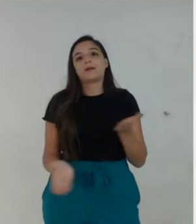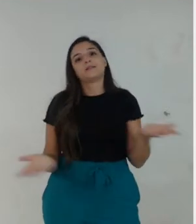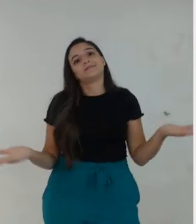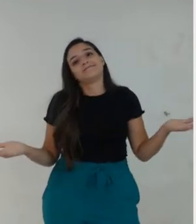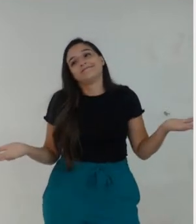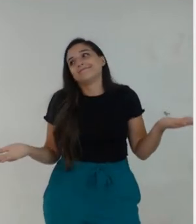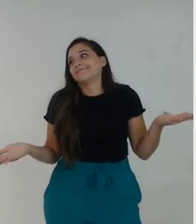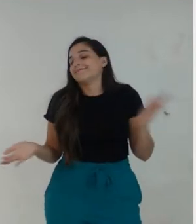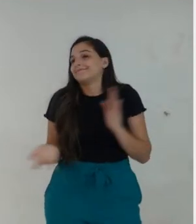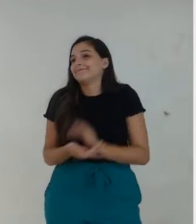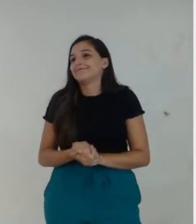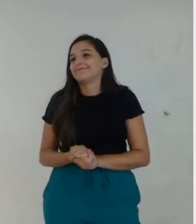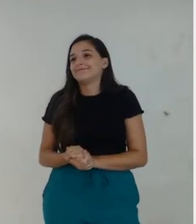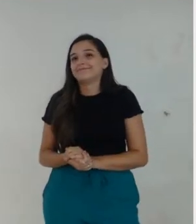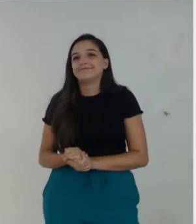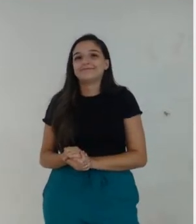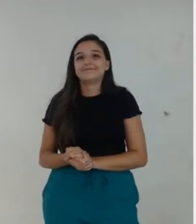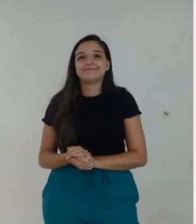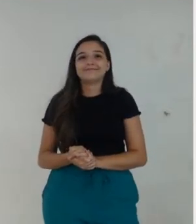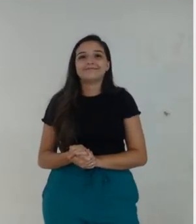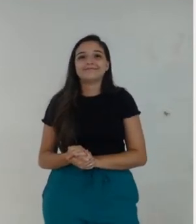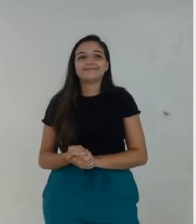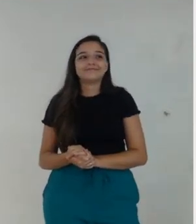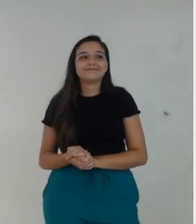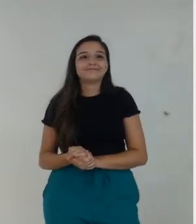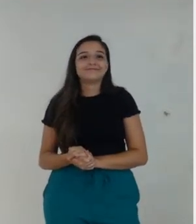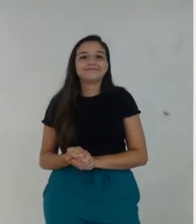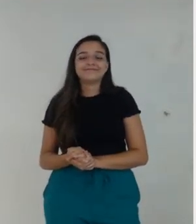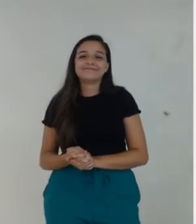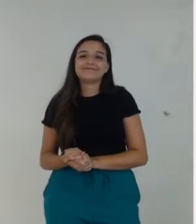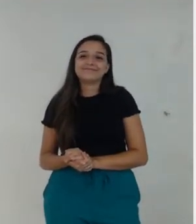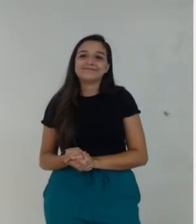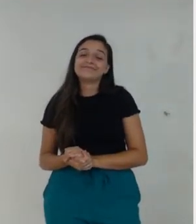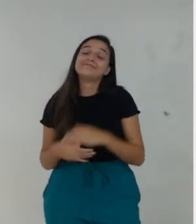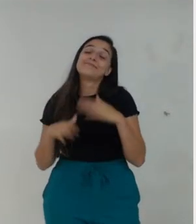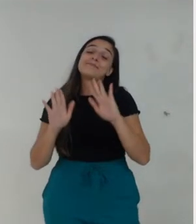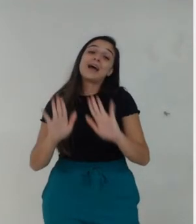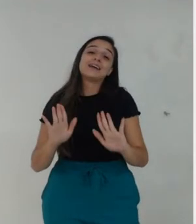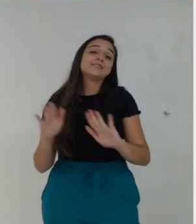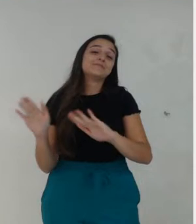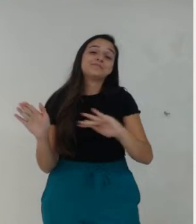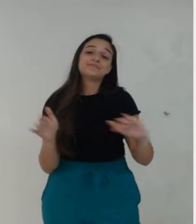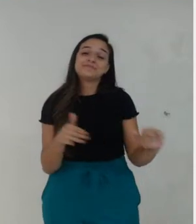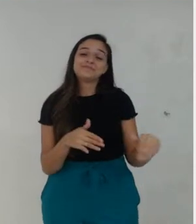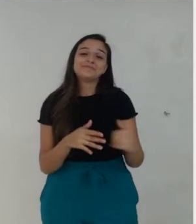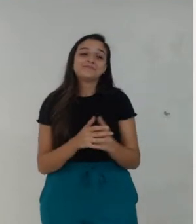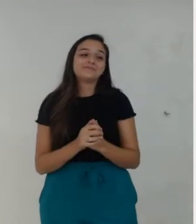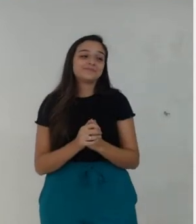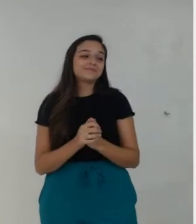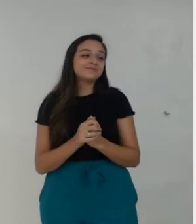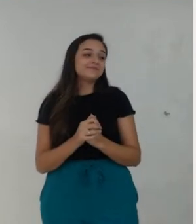mesa está foda, né? Mas enfim, passamos então.